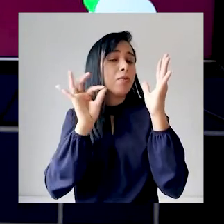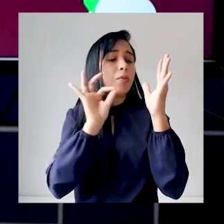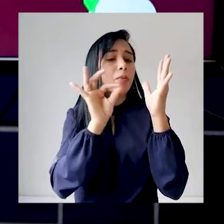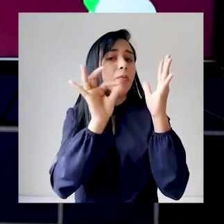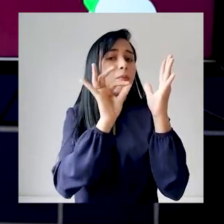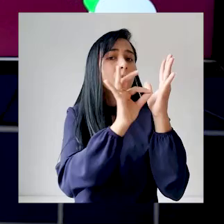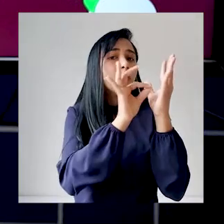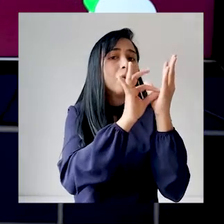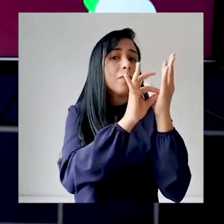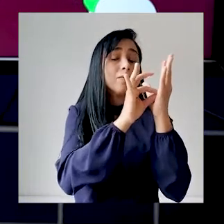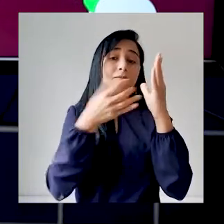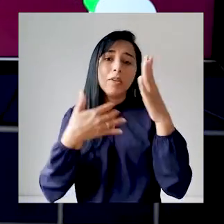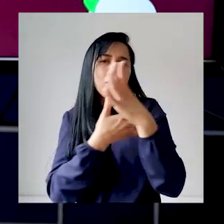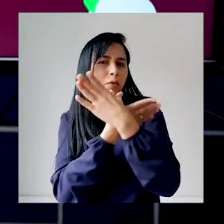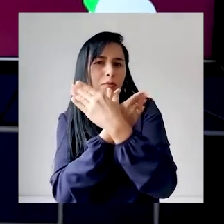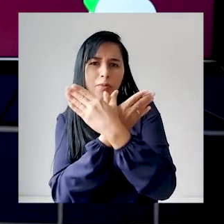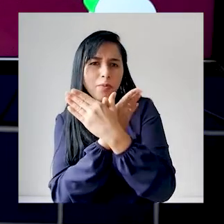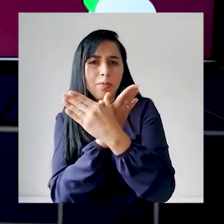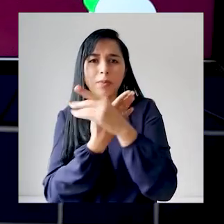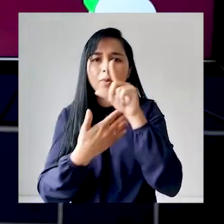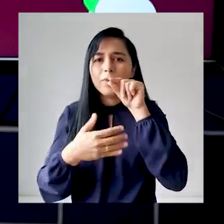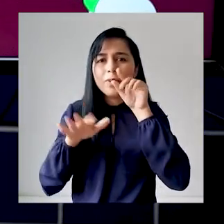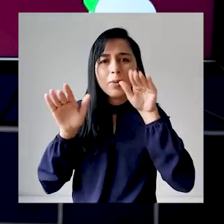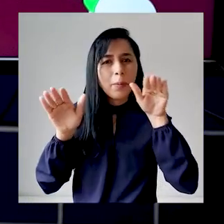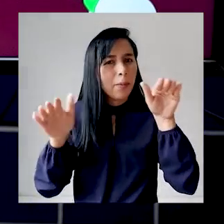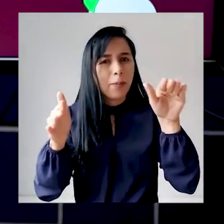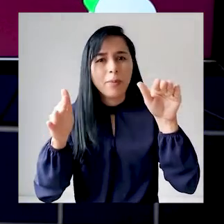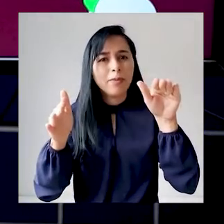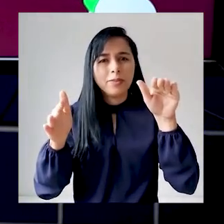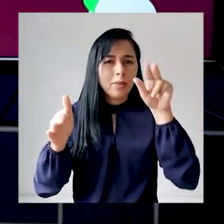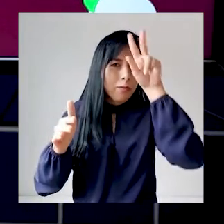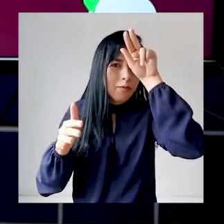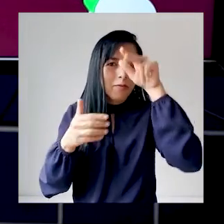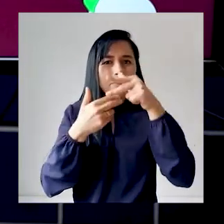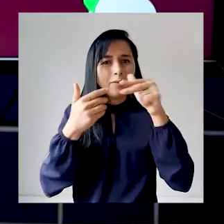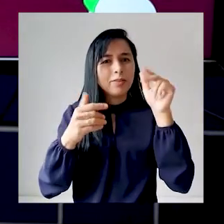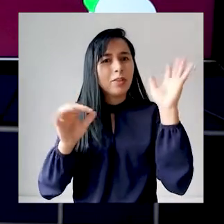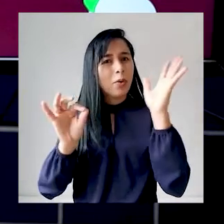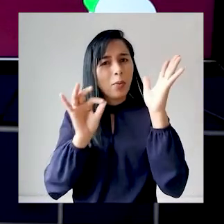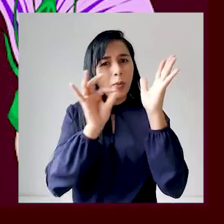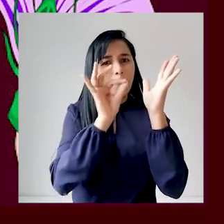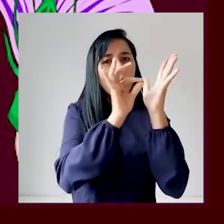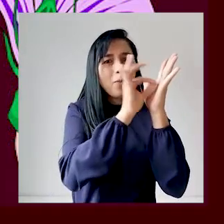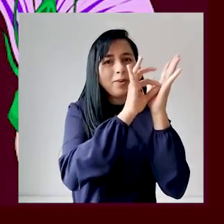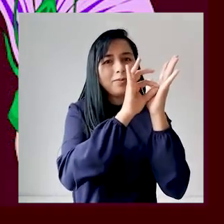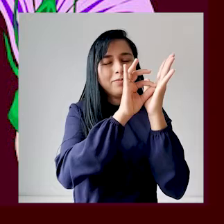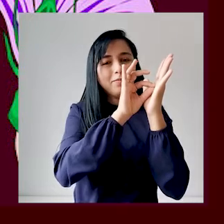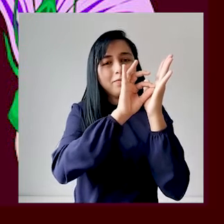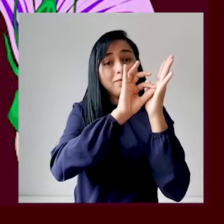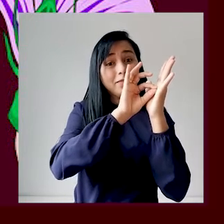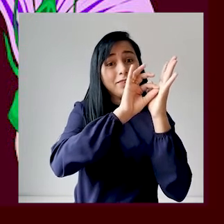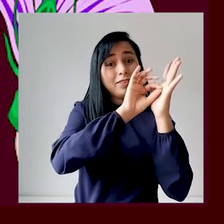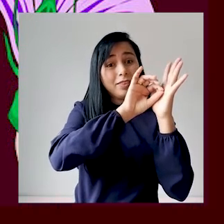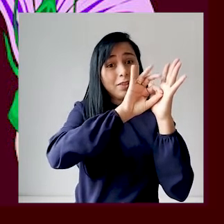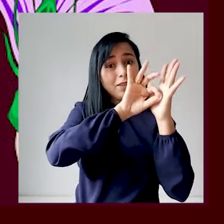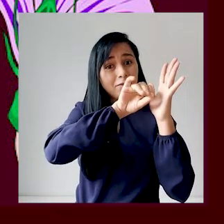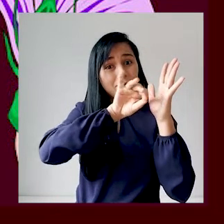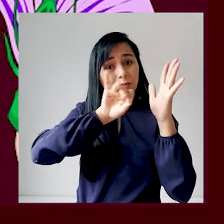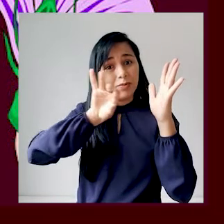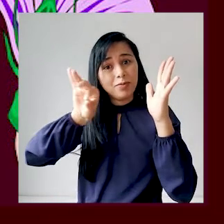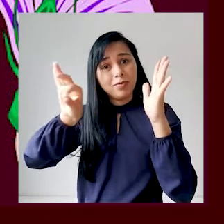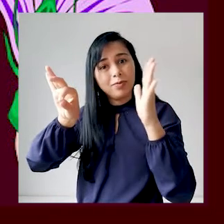abelha, borboletas, beija-flores, mariposas e etc. O néctar é